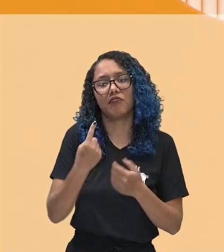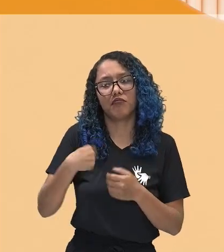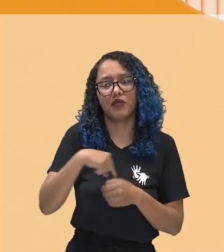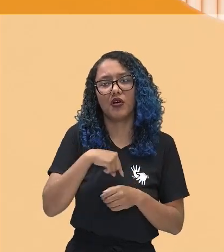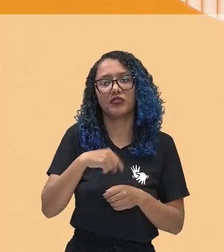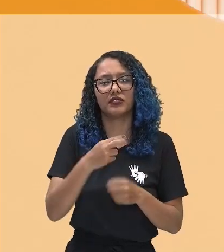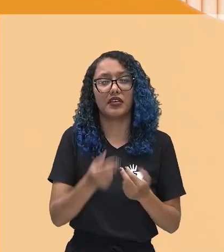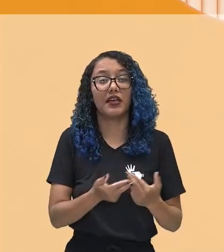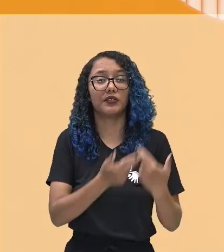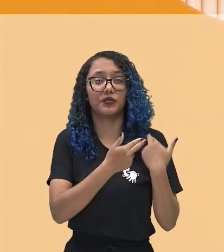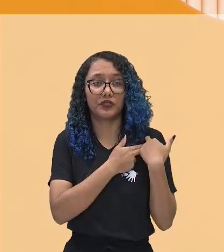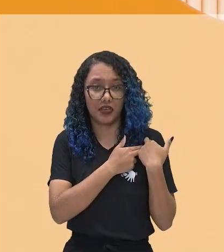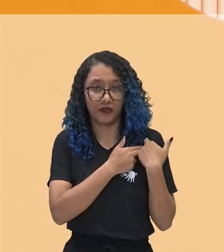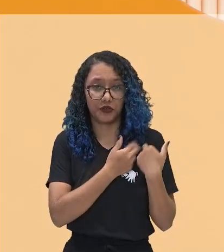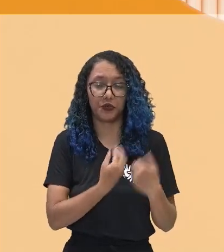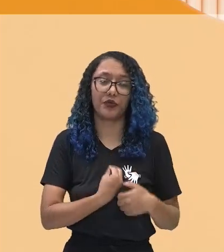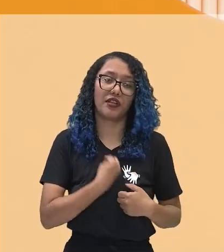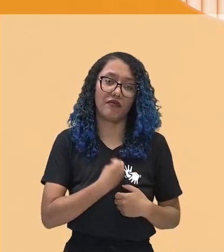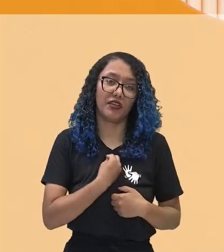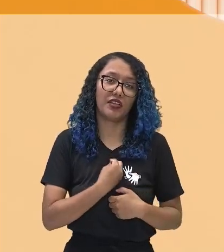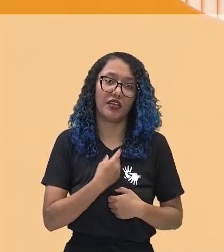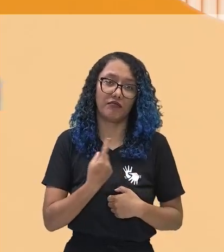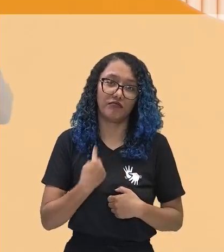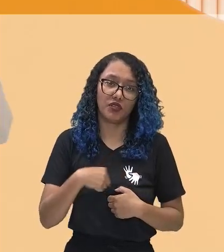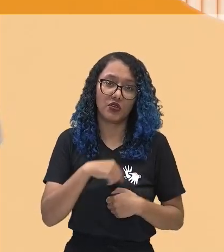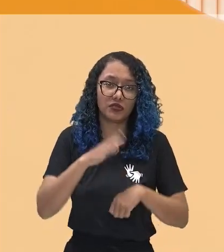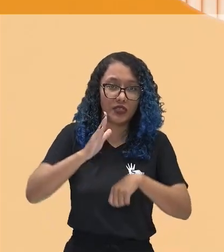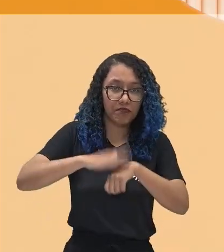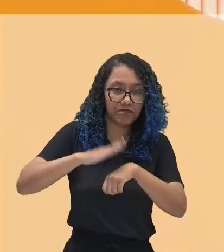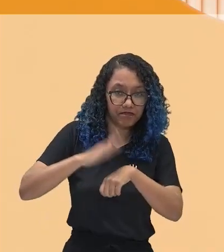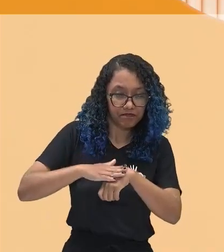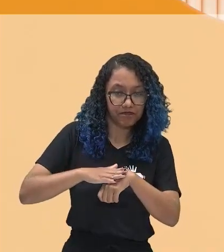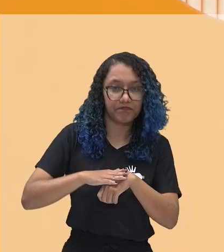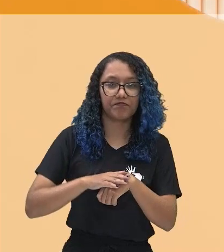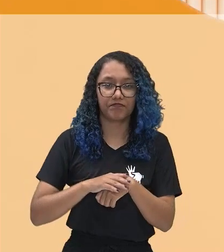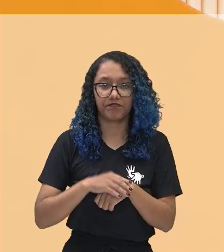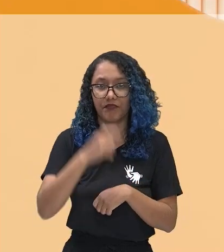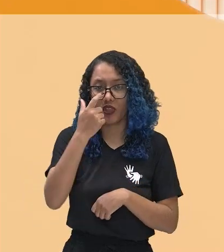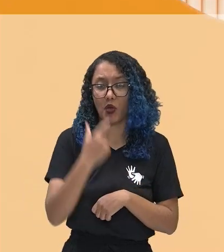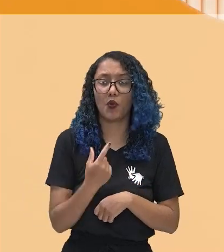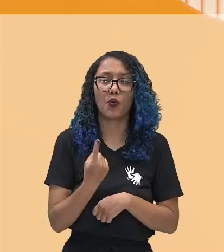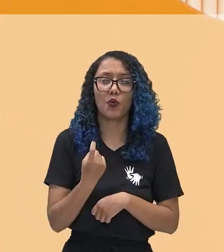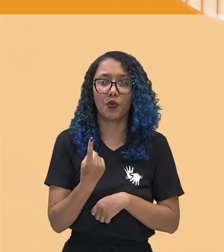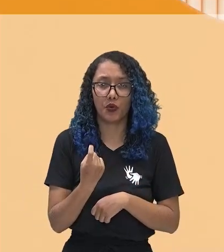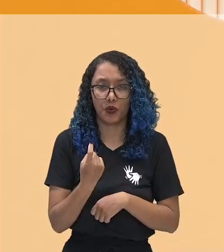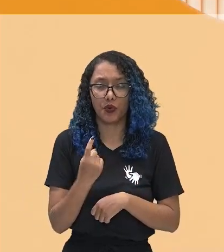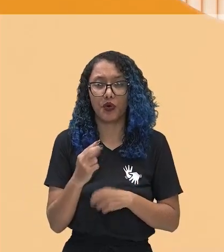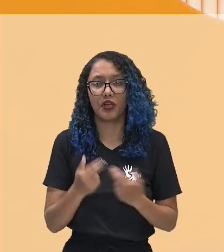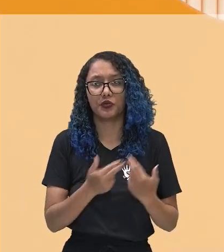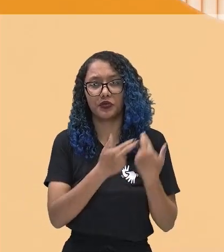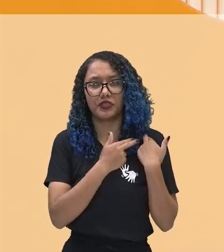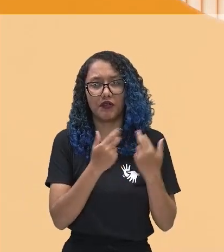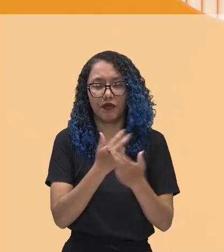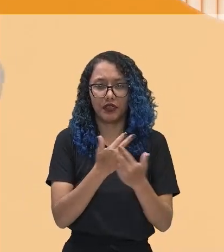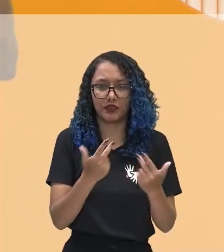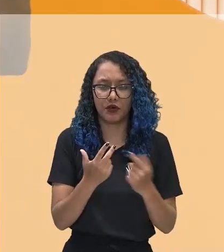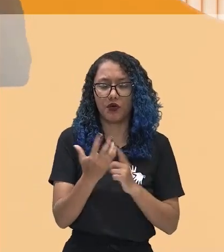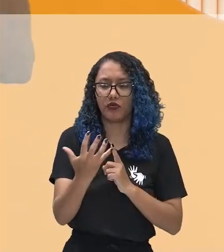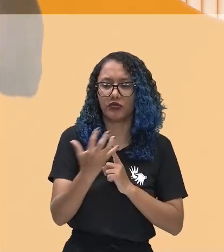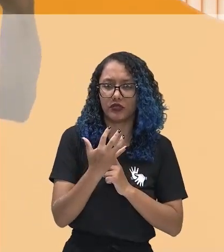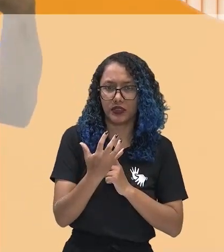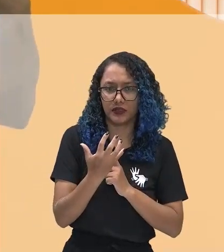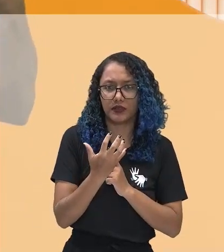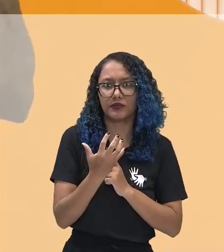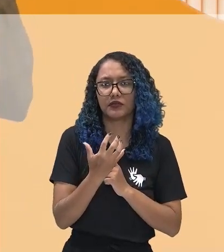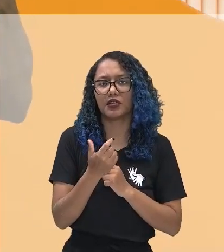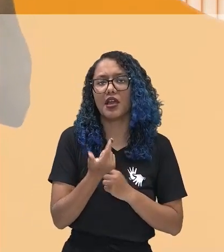sou único responsável por tudo aquilo que acontece comigo mesmo. Tá? Eu não posso jogar a